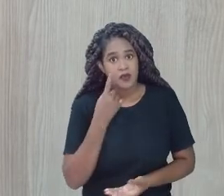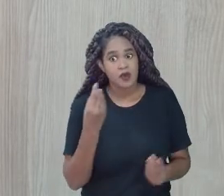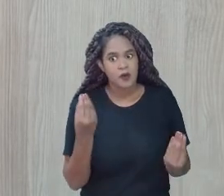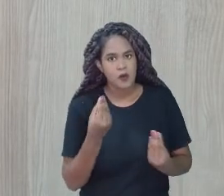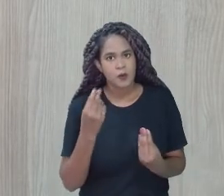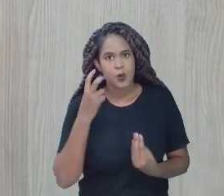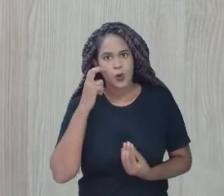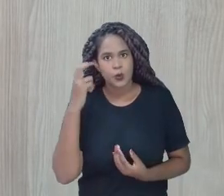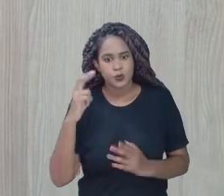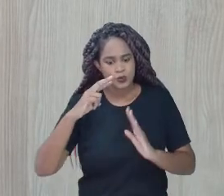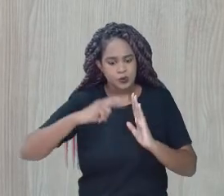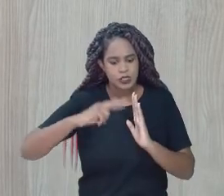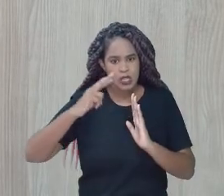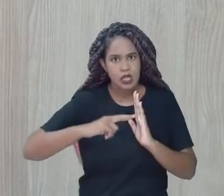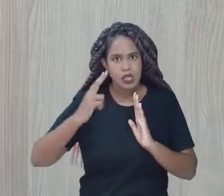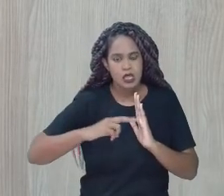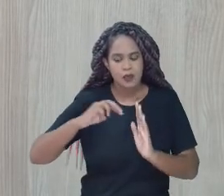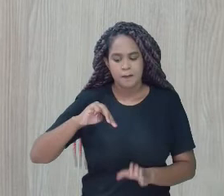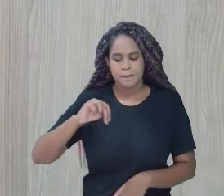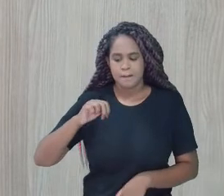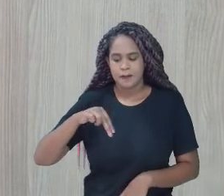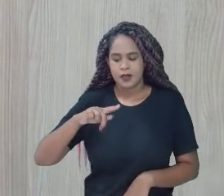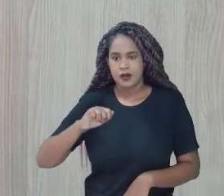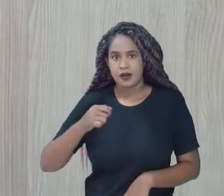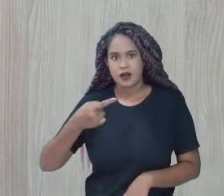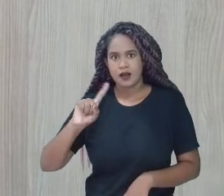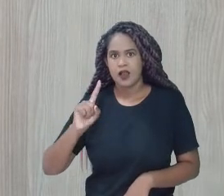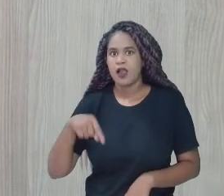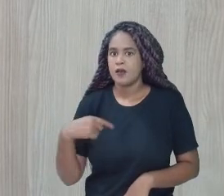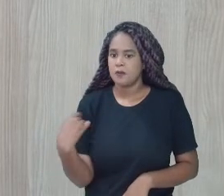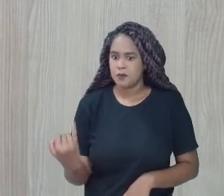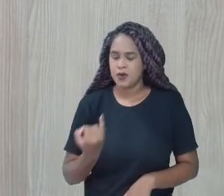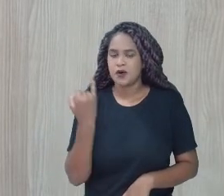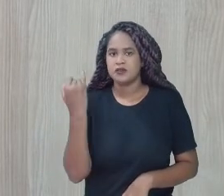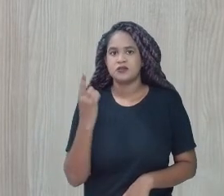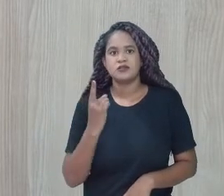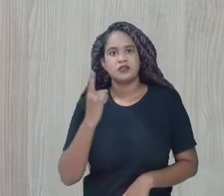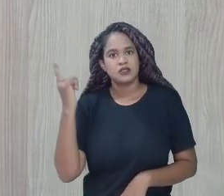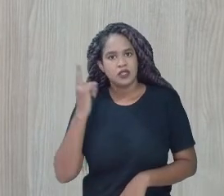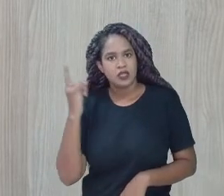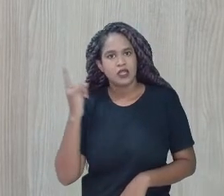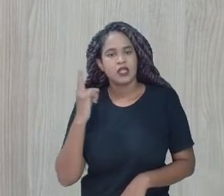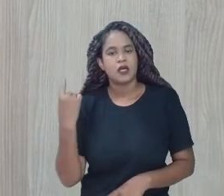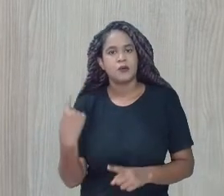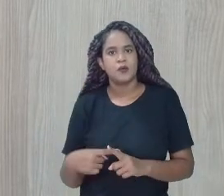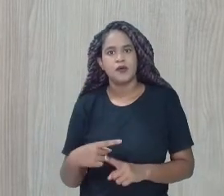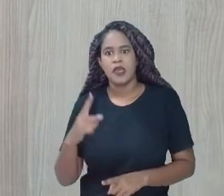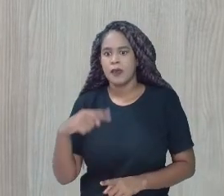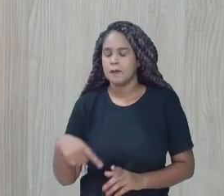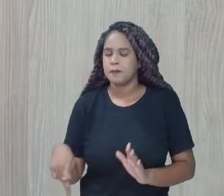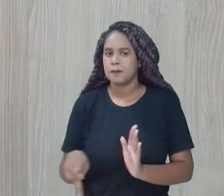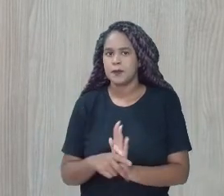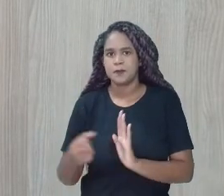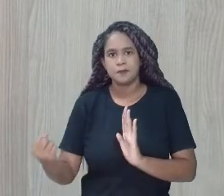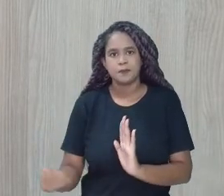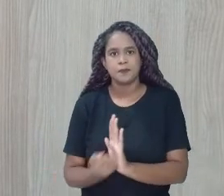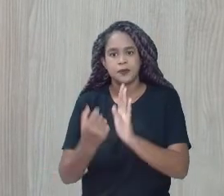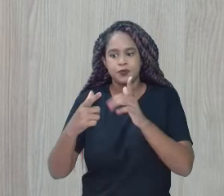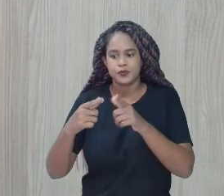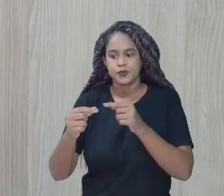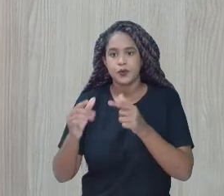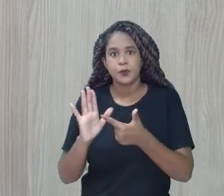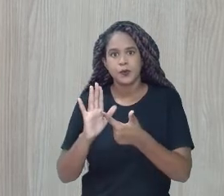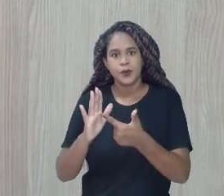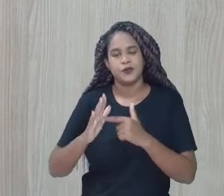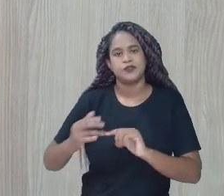cultura de ler mangá é precioso para o Japão, né? Eles têm aí Sim. como um patrimônio que repercute a identidade